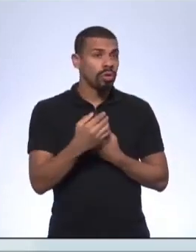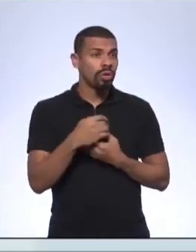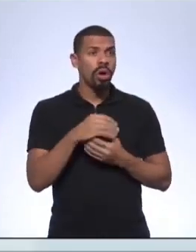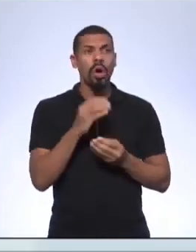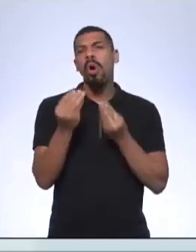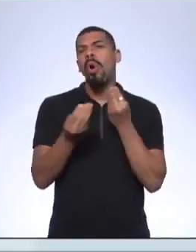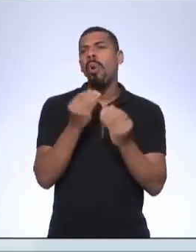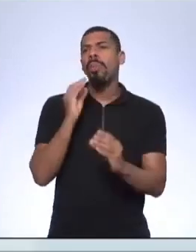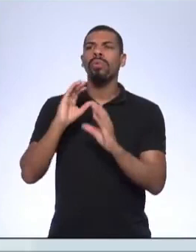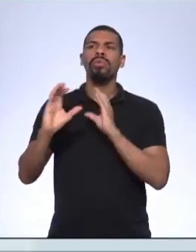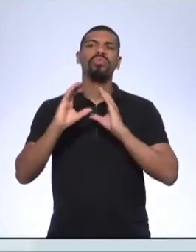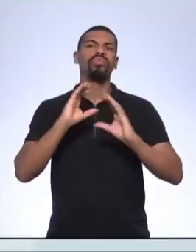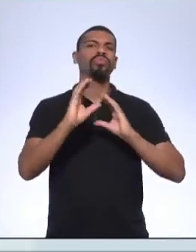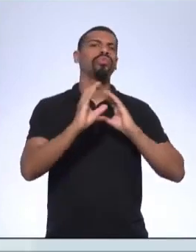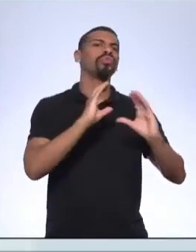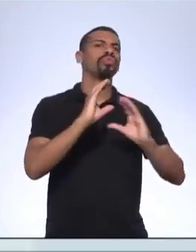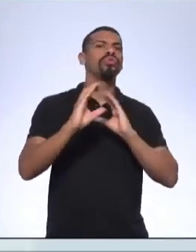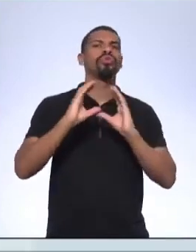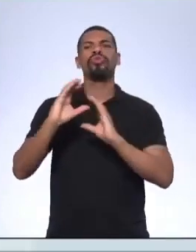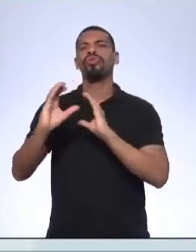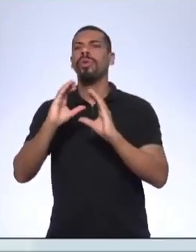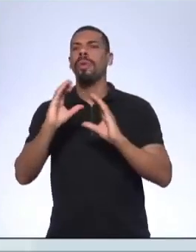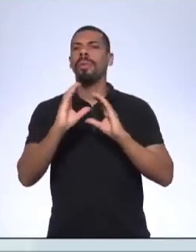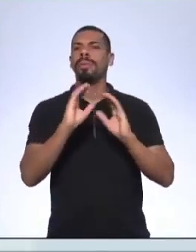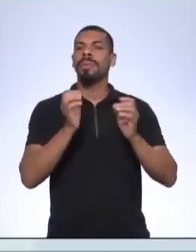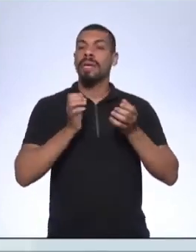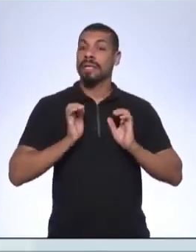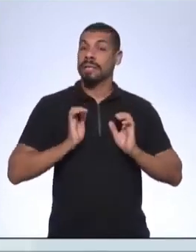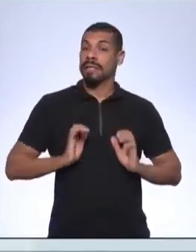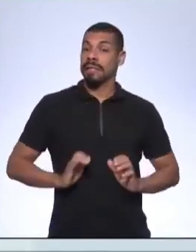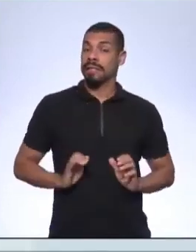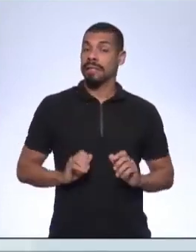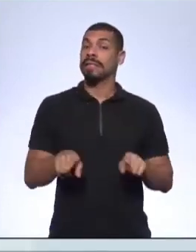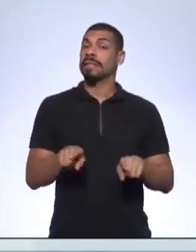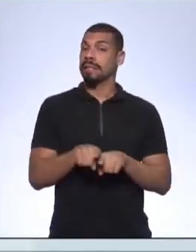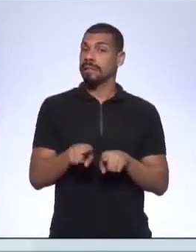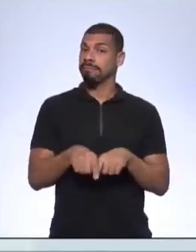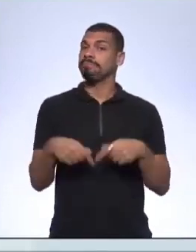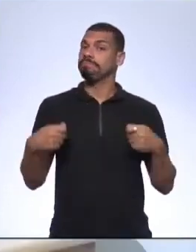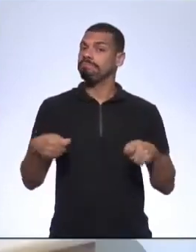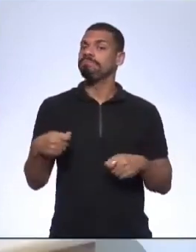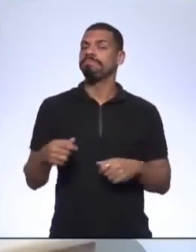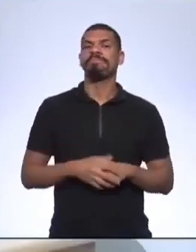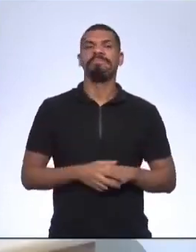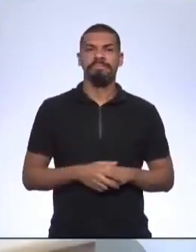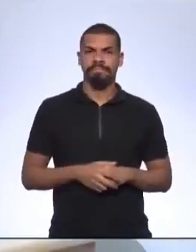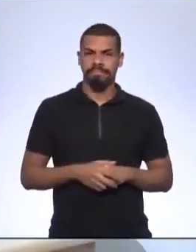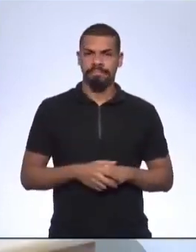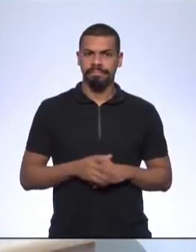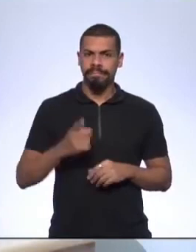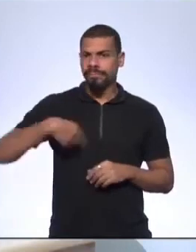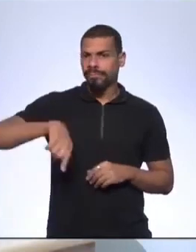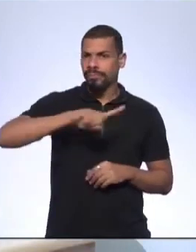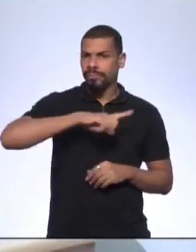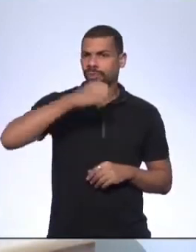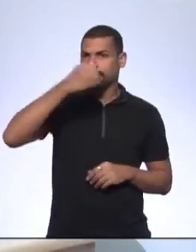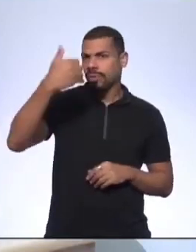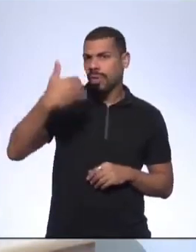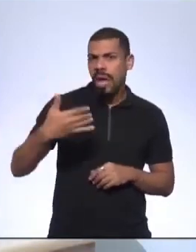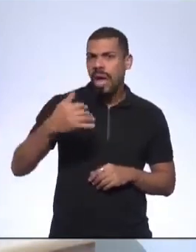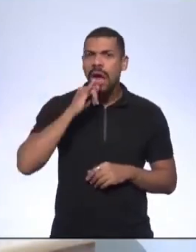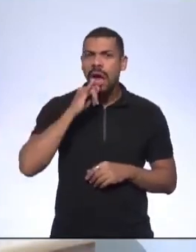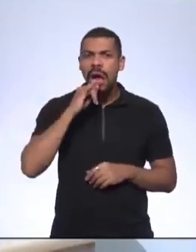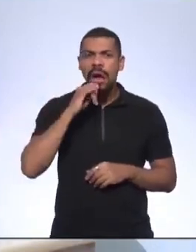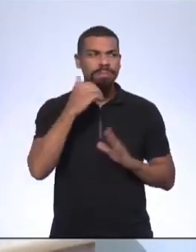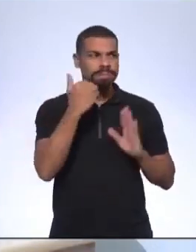de veiculação e os princípios éticos envolvidos que devem ter aí, a gente acabou de falar, devem